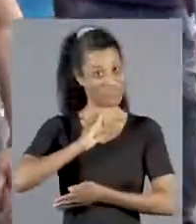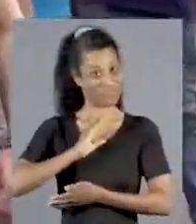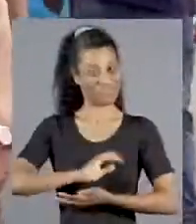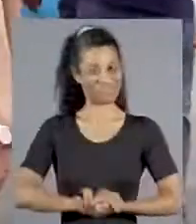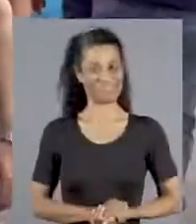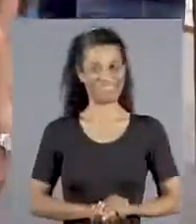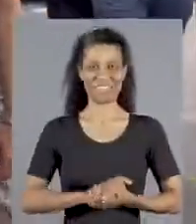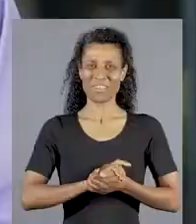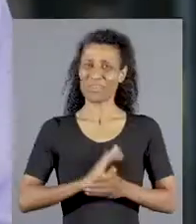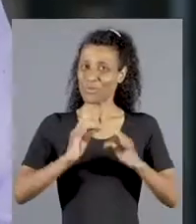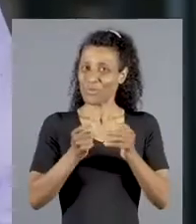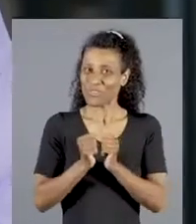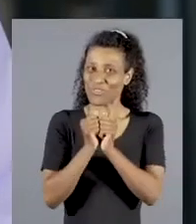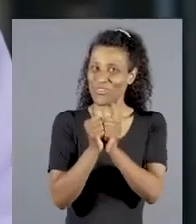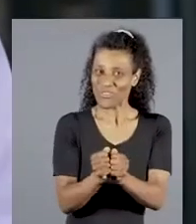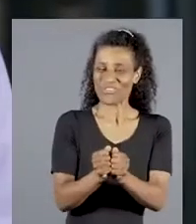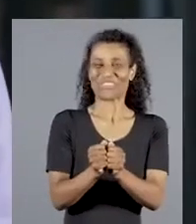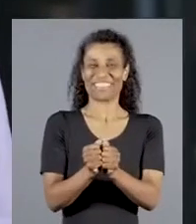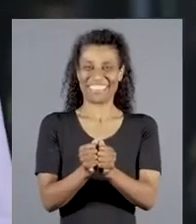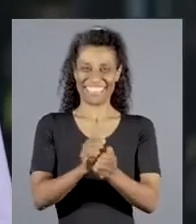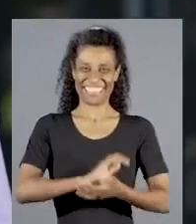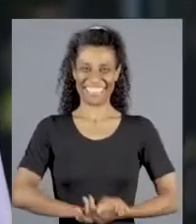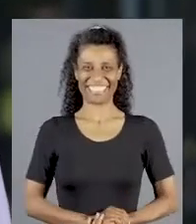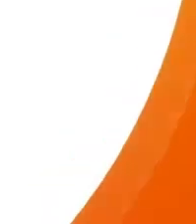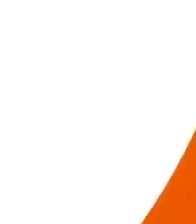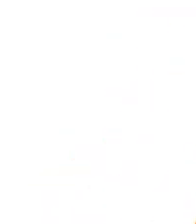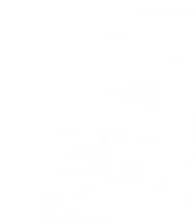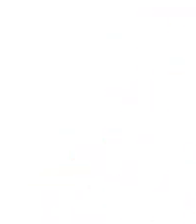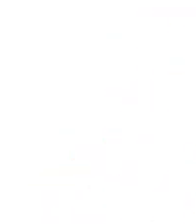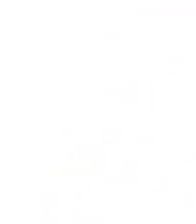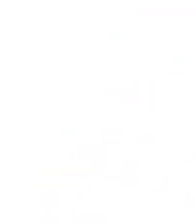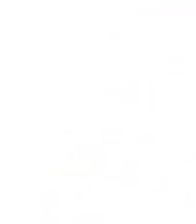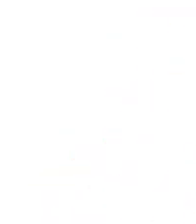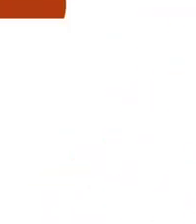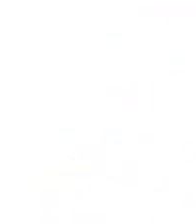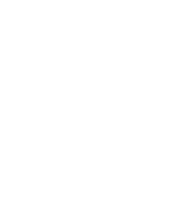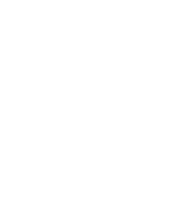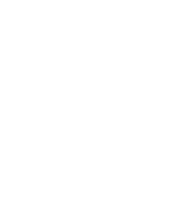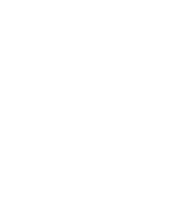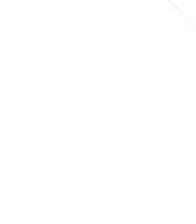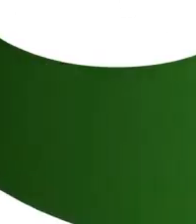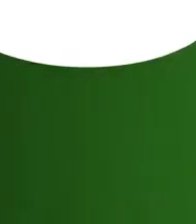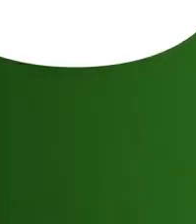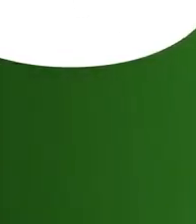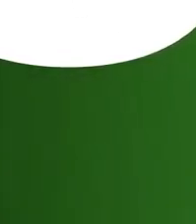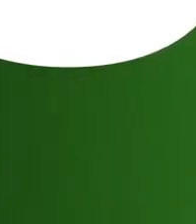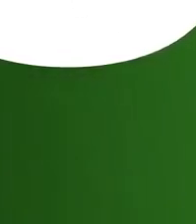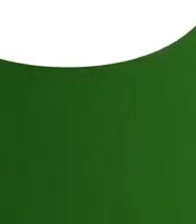apoio de Fortunati. Tamo junto, porto-alegristas. Tamo junto.